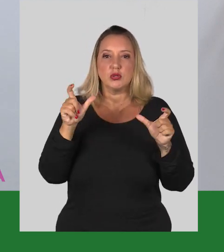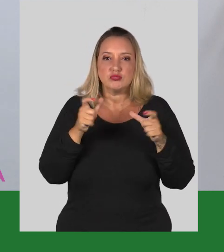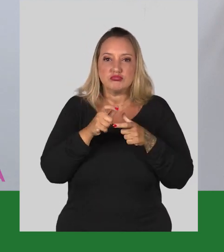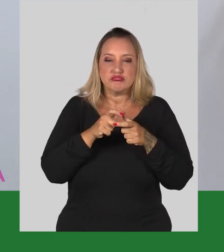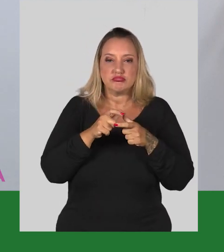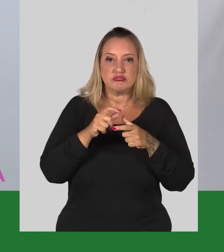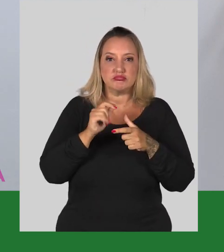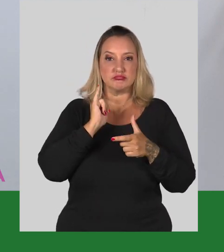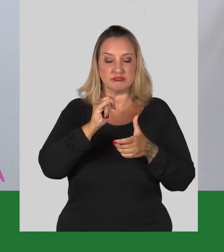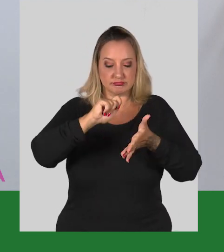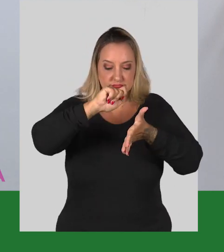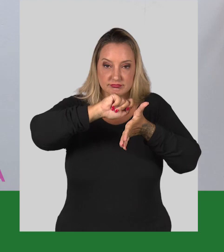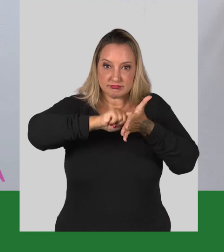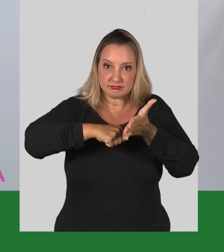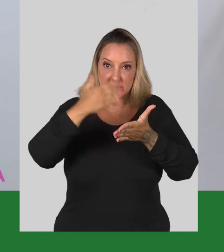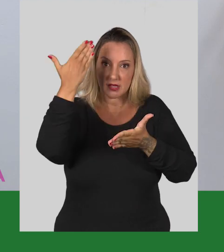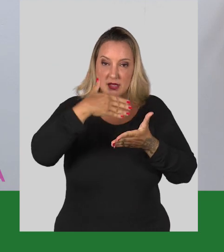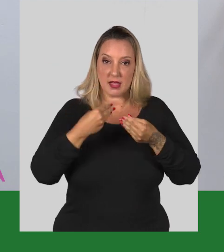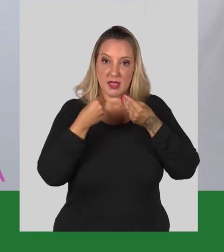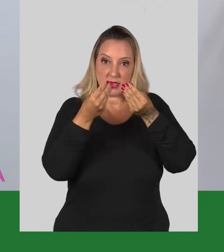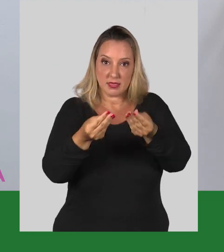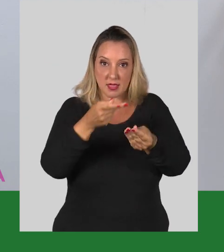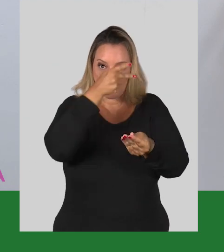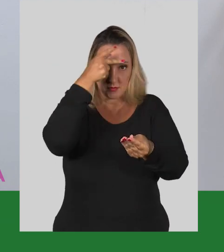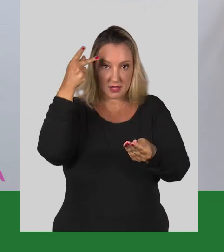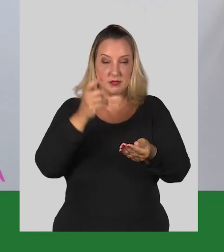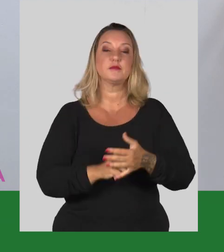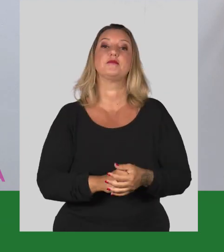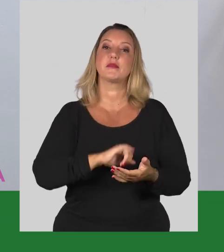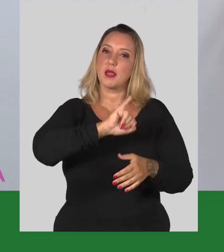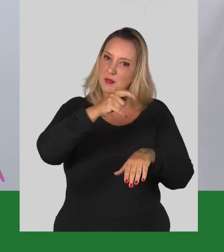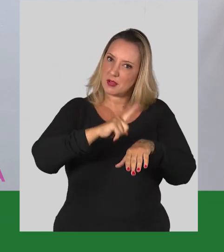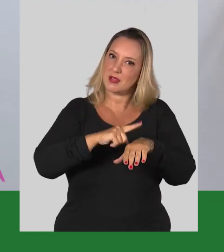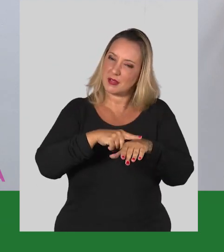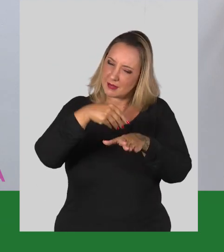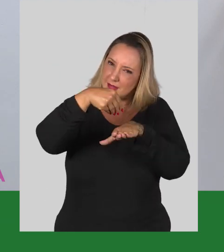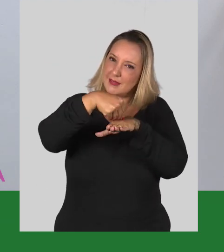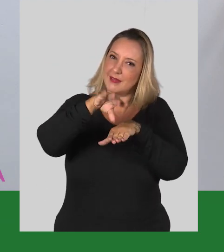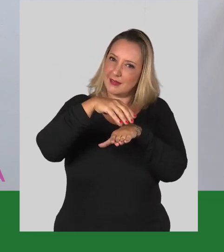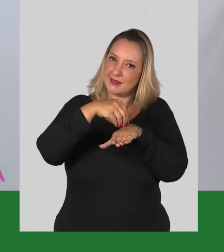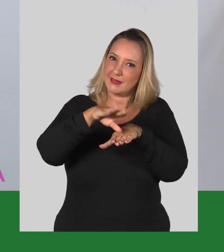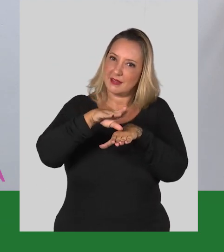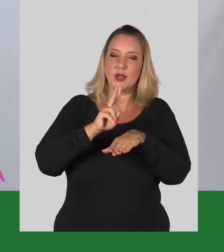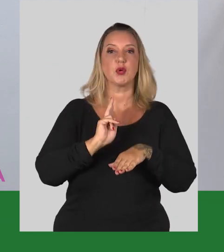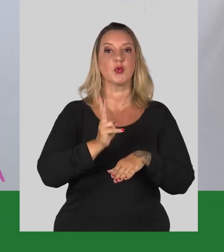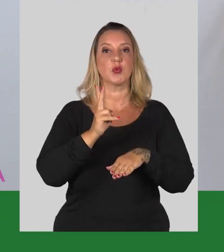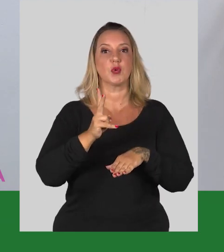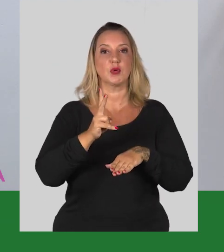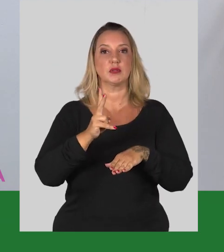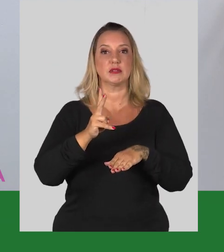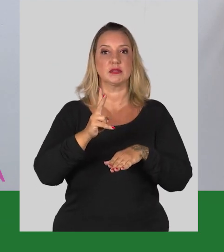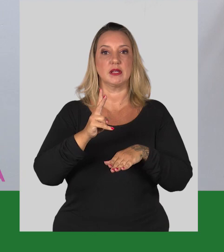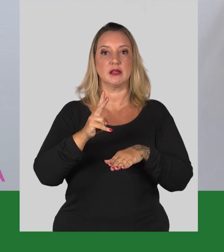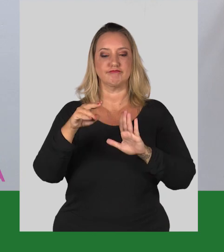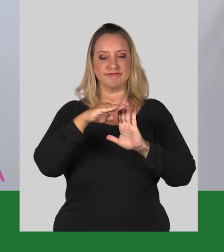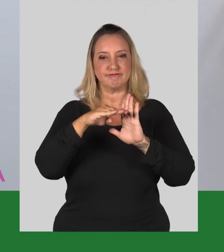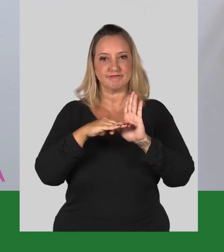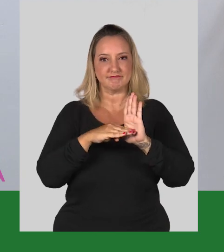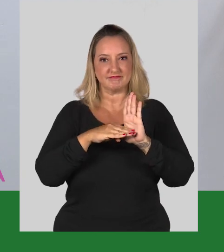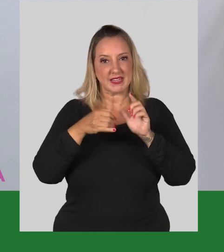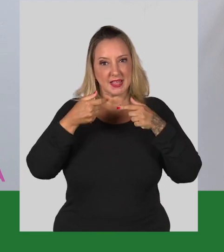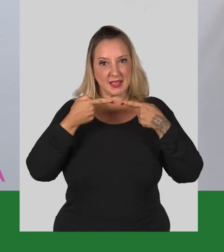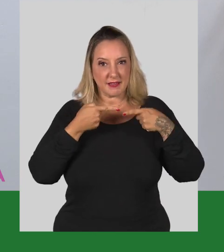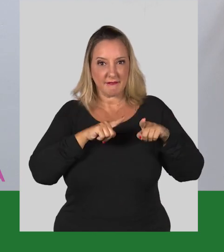Lembre-se, assine o comprovante e entregue ao usuário. Aproveite o momento para orientar para continuar com as medidas de